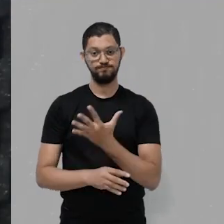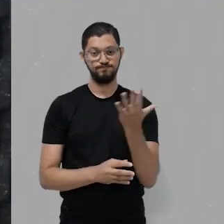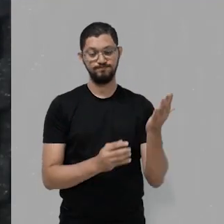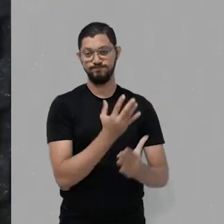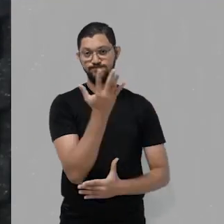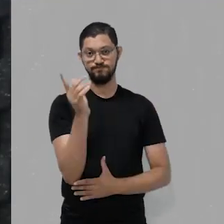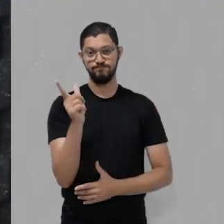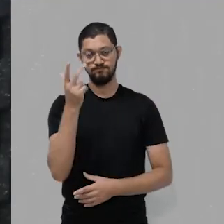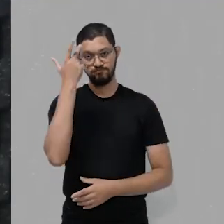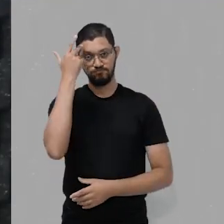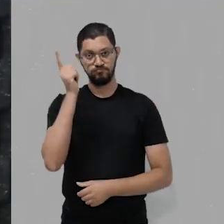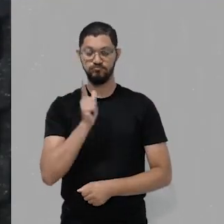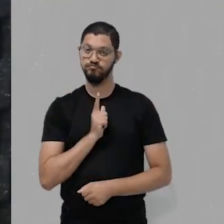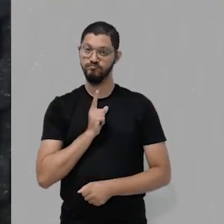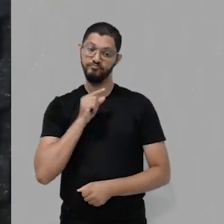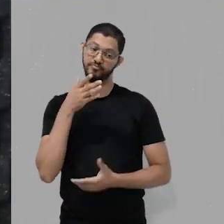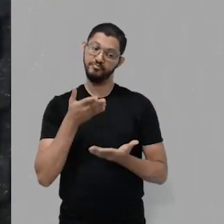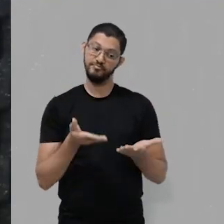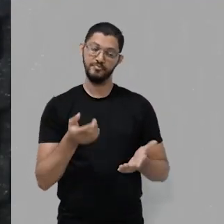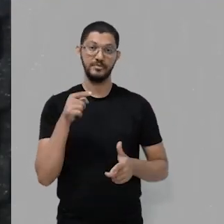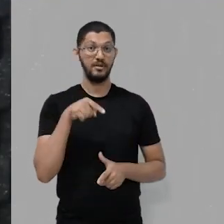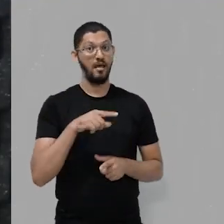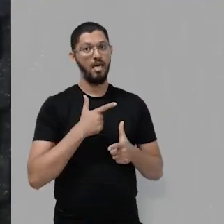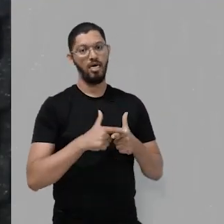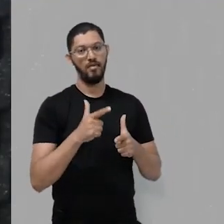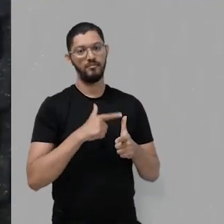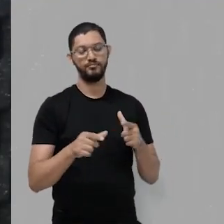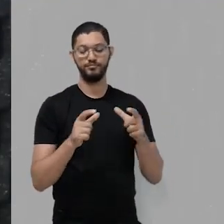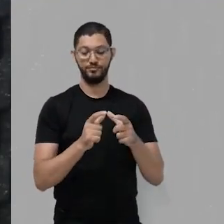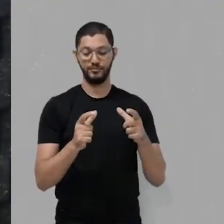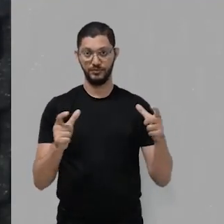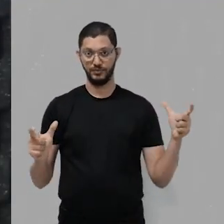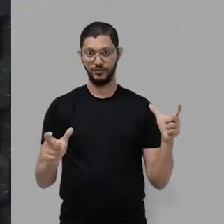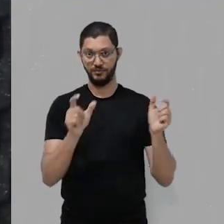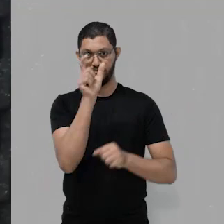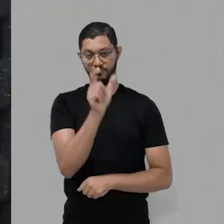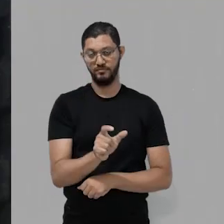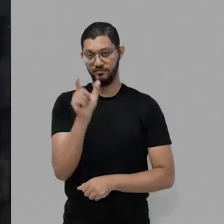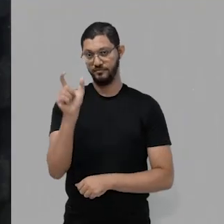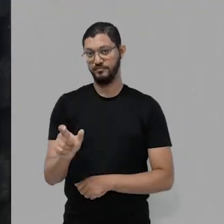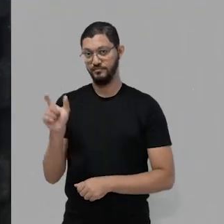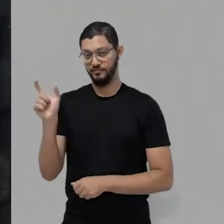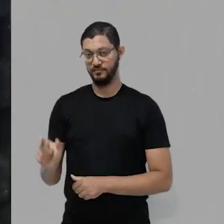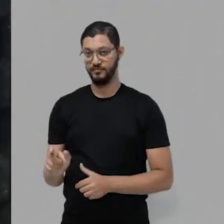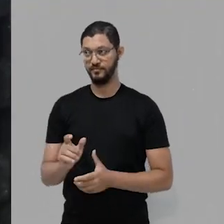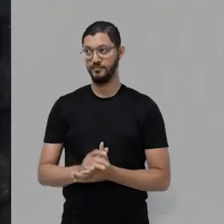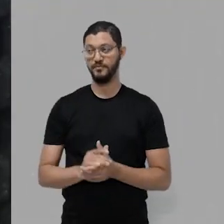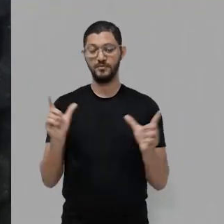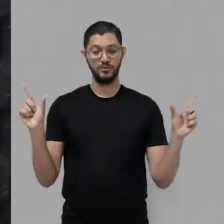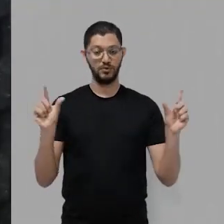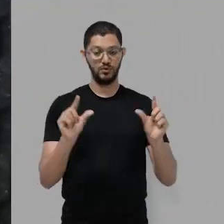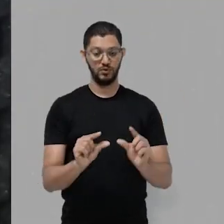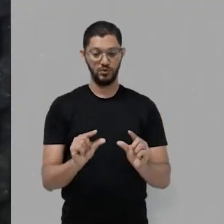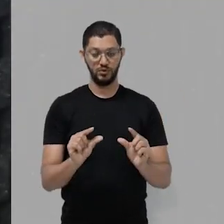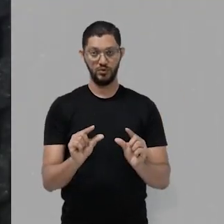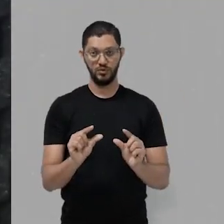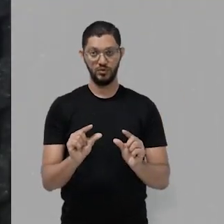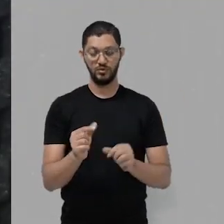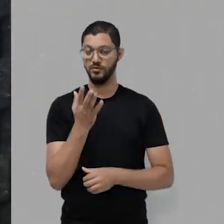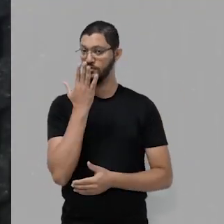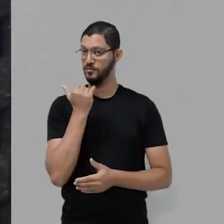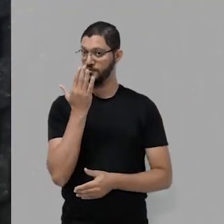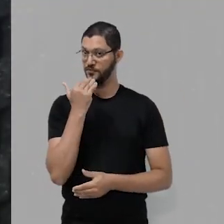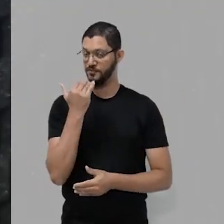disponíveis. Isso é problema. Então, essa grande quantidade de indivíduos diminui a disponibilidade